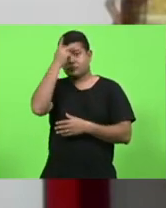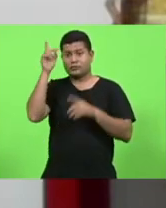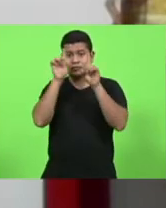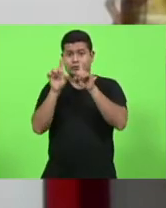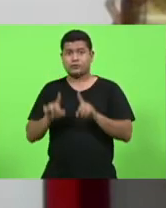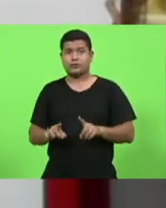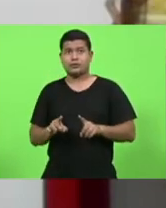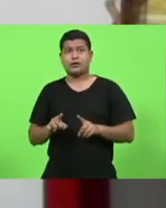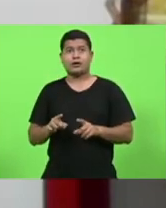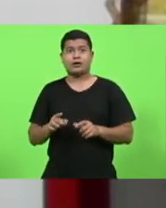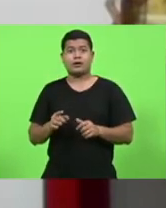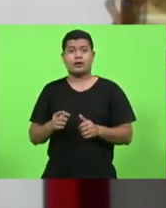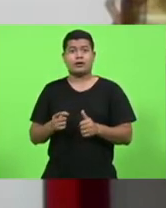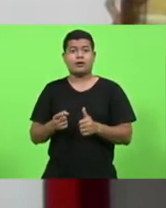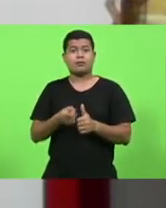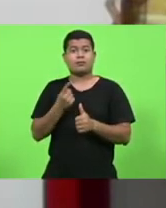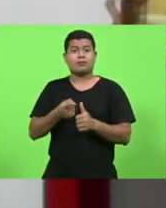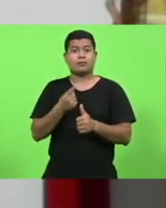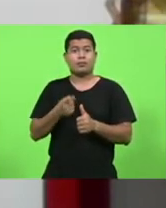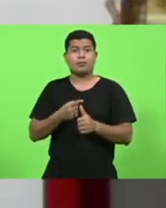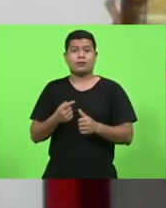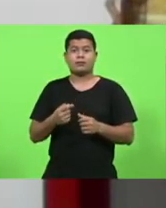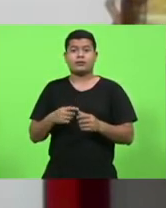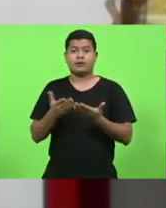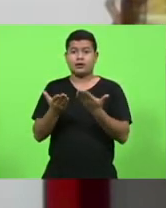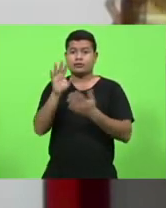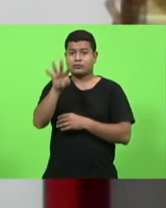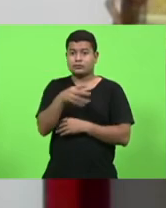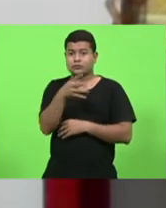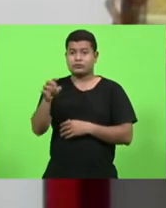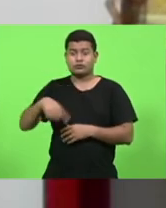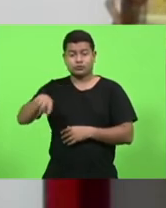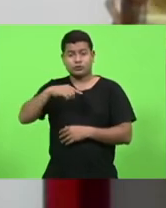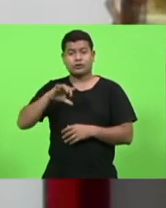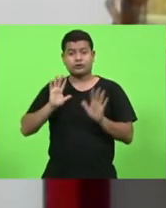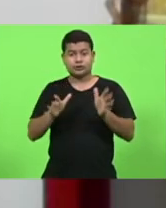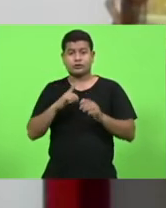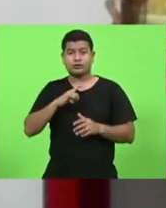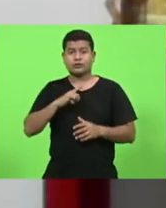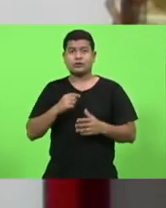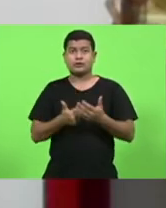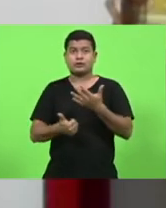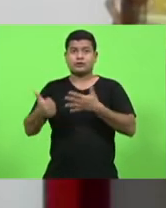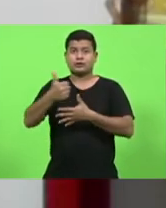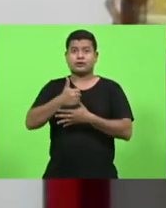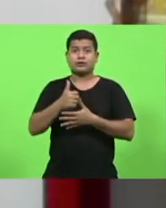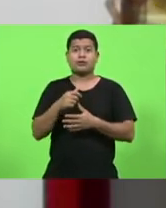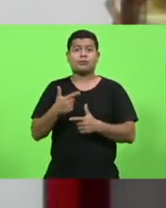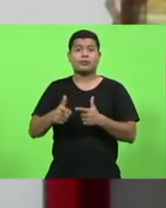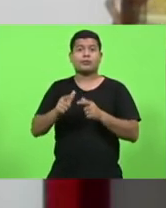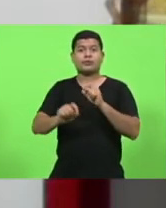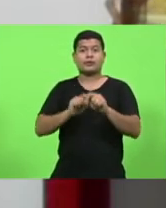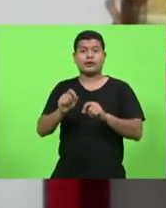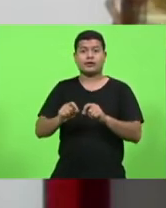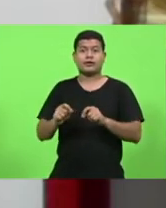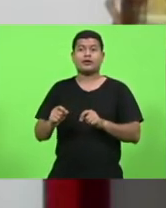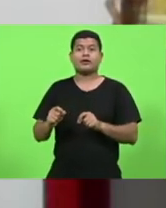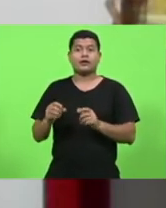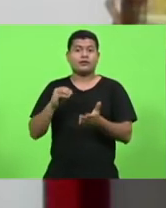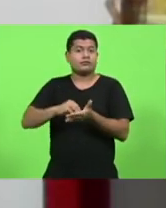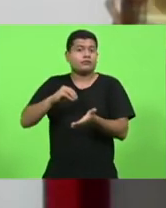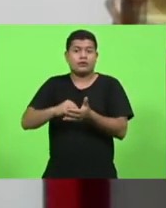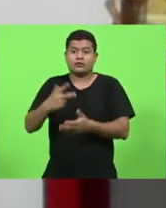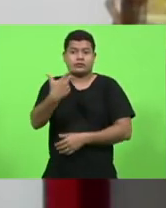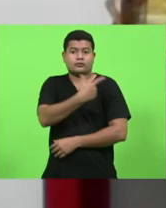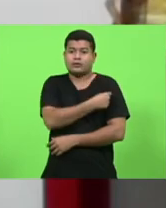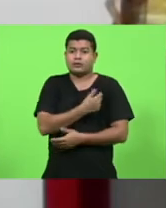momento, porque pelo Plano Nacional de Imunização nós já estamos prioritários. O problema é que a vacina não está chegando, né? E nosso medo é que quando